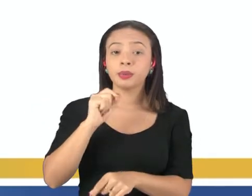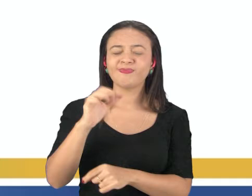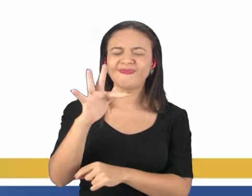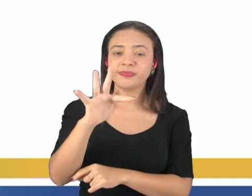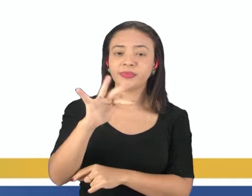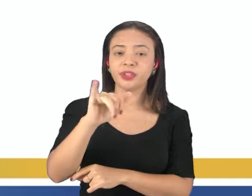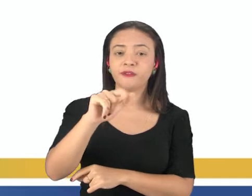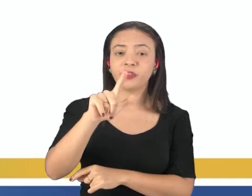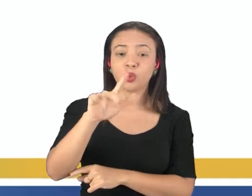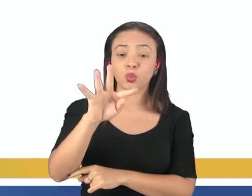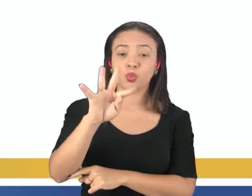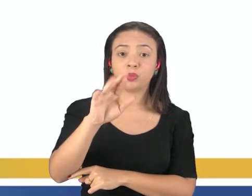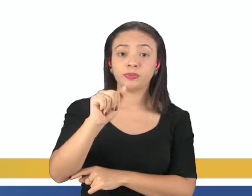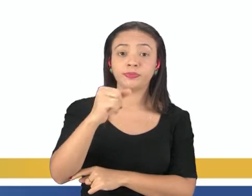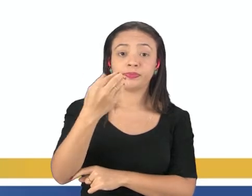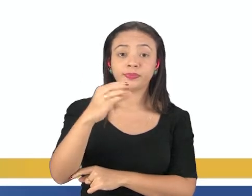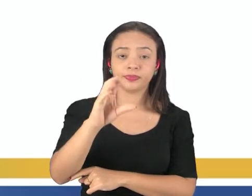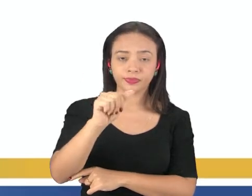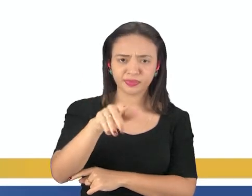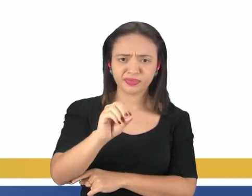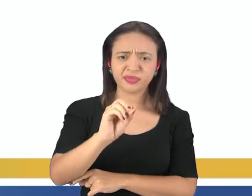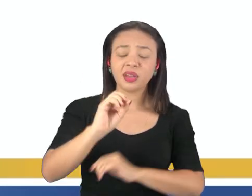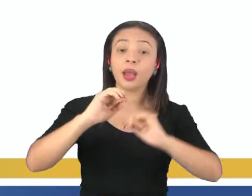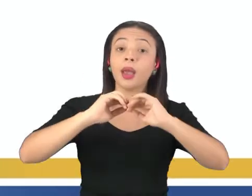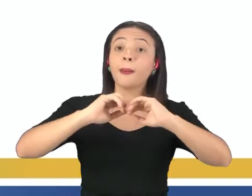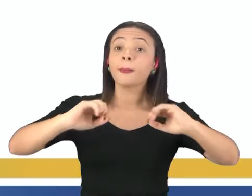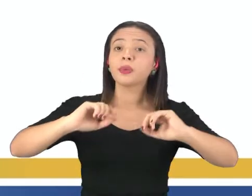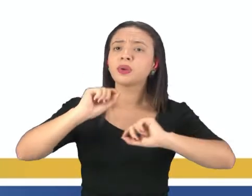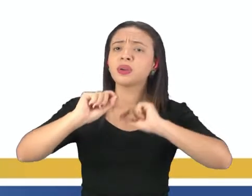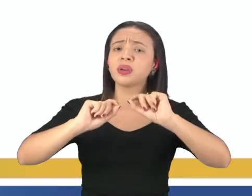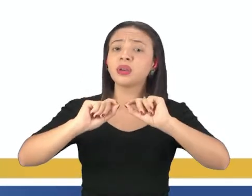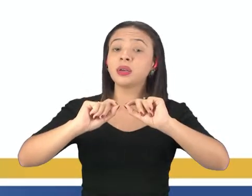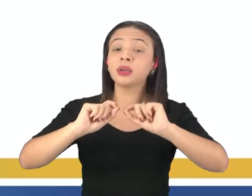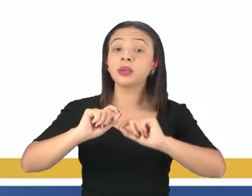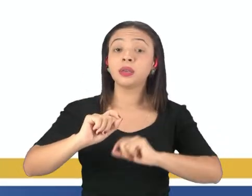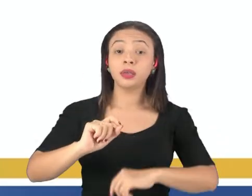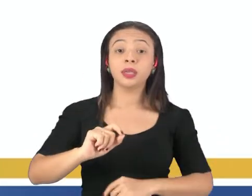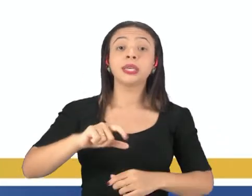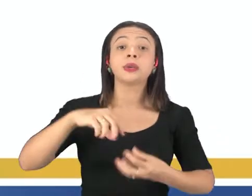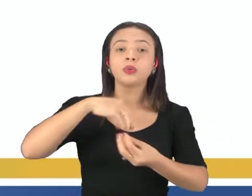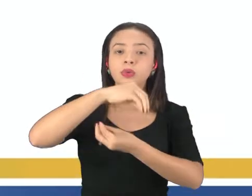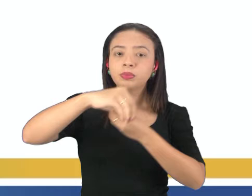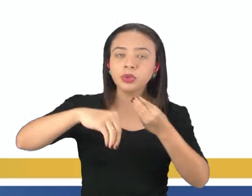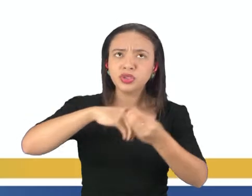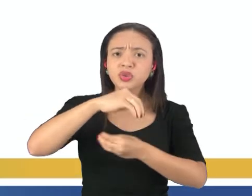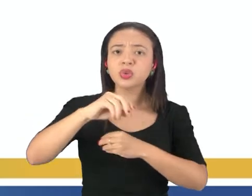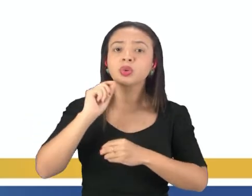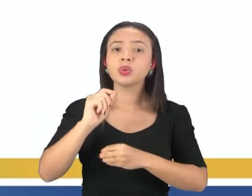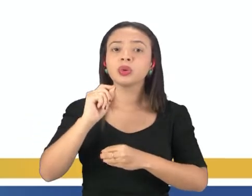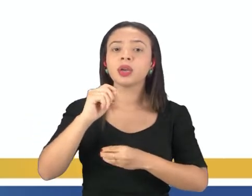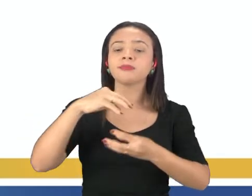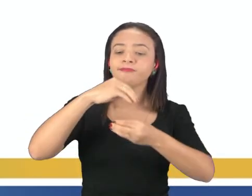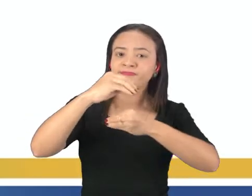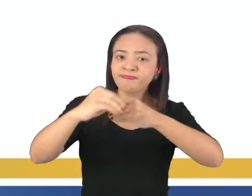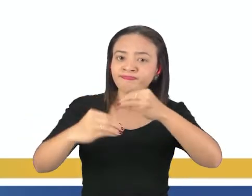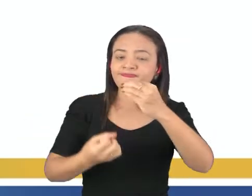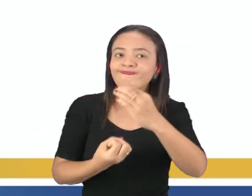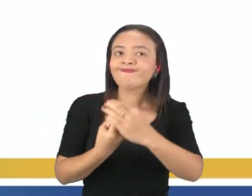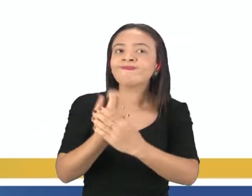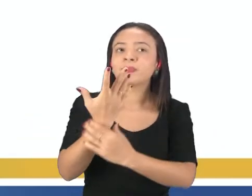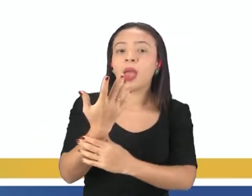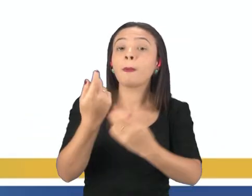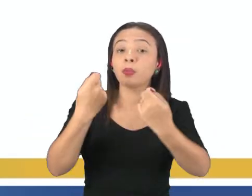Já a filtração vai ser para separar componentes de uma mistura heterogênea. Eu posso separar